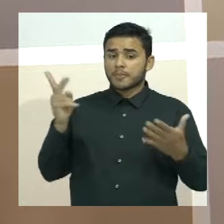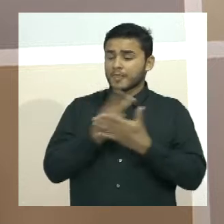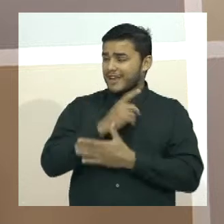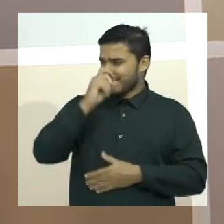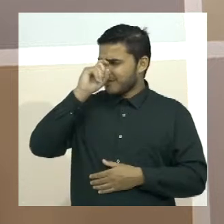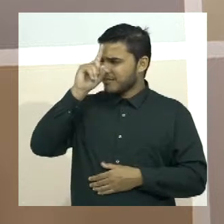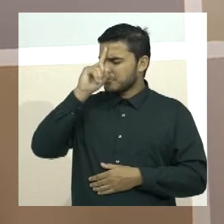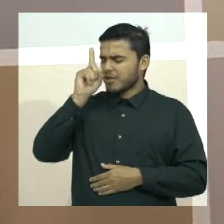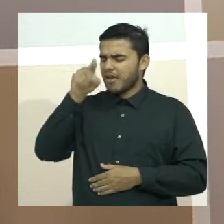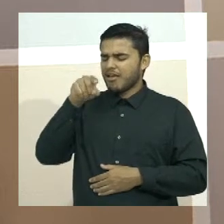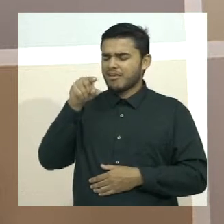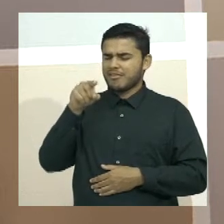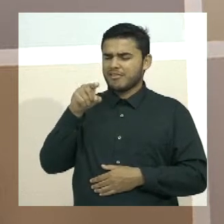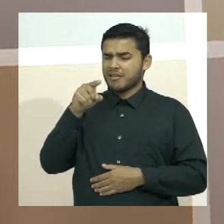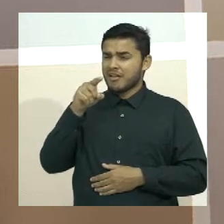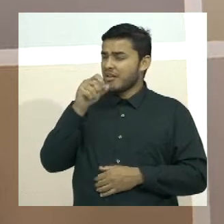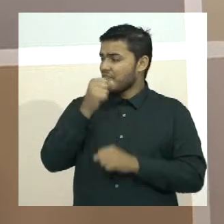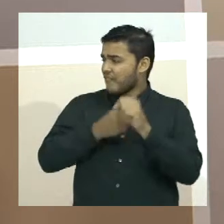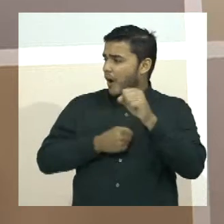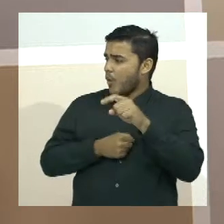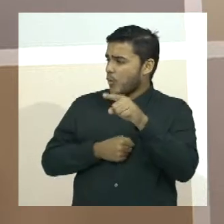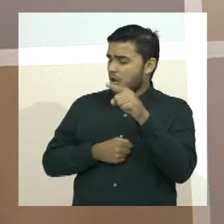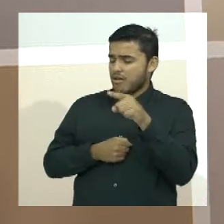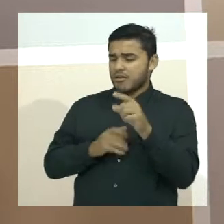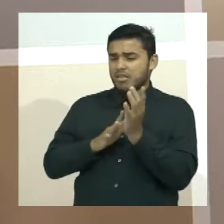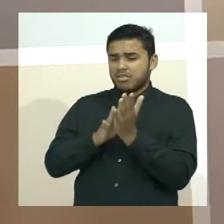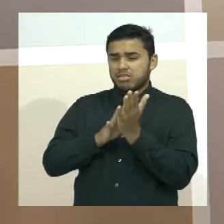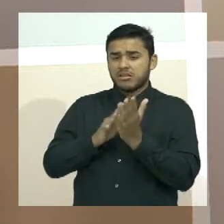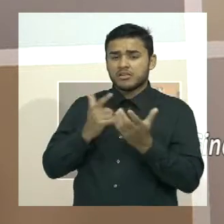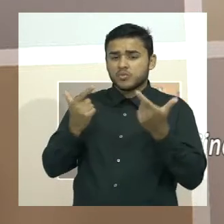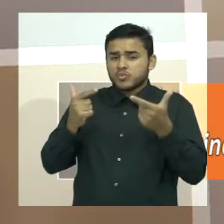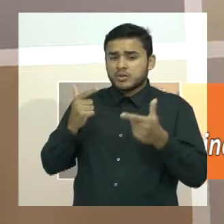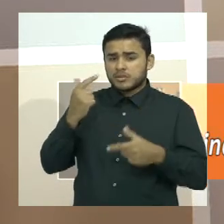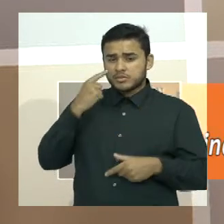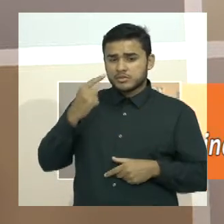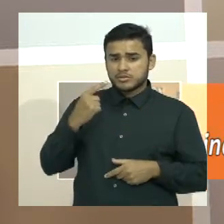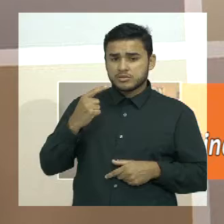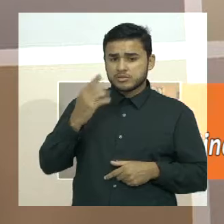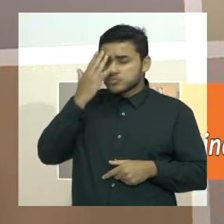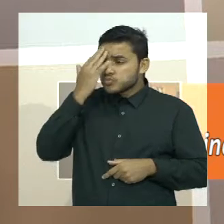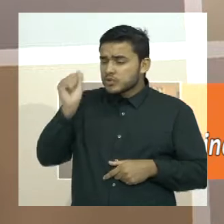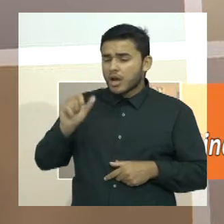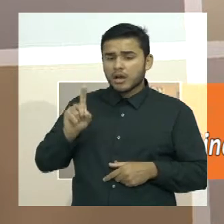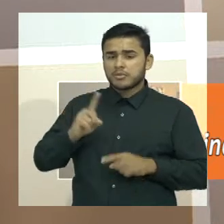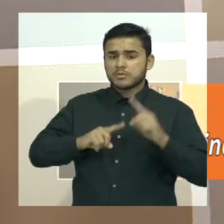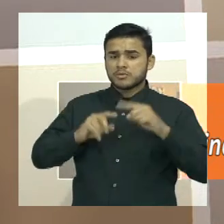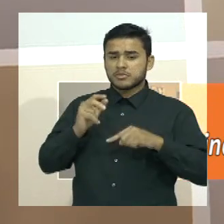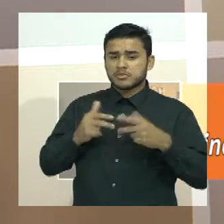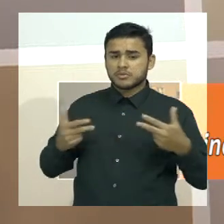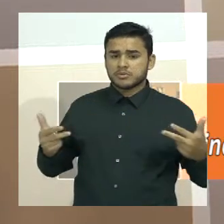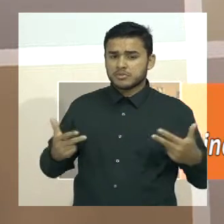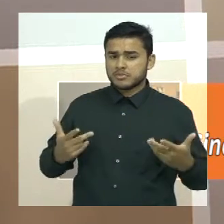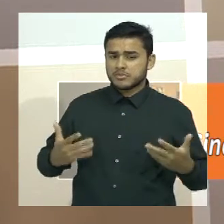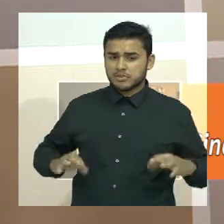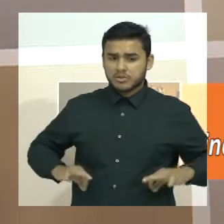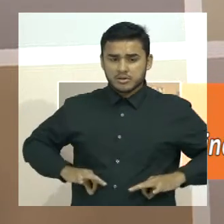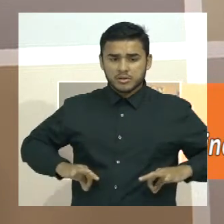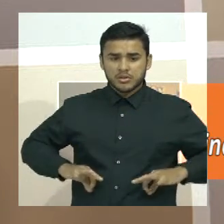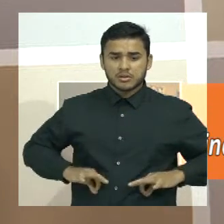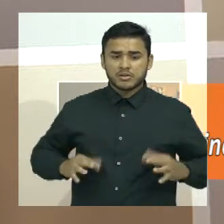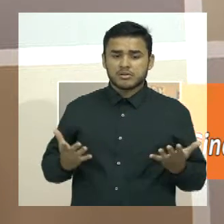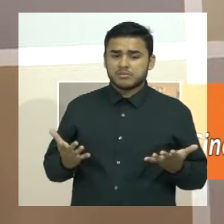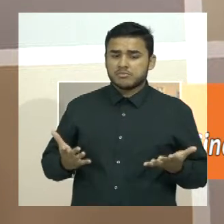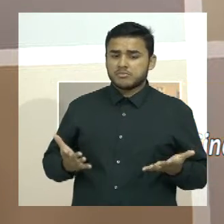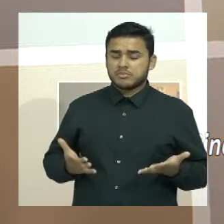piores ainda, porque as pessoas não têm técnica correta, não sabem utilizar o instrumental cirúrgico, então a perfuração de útero, a lesão de